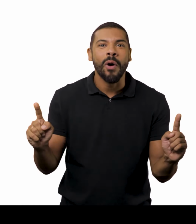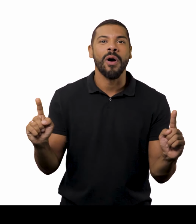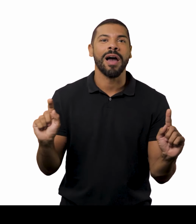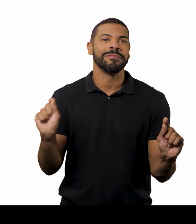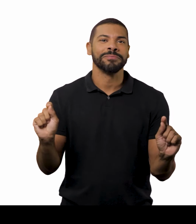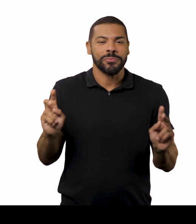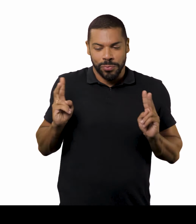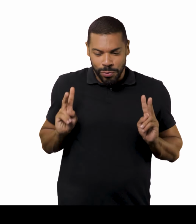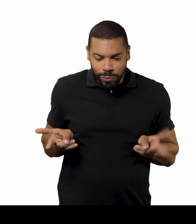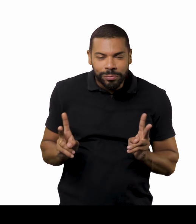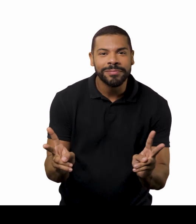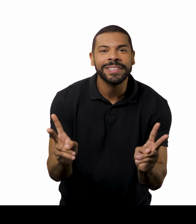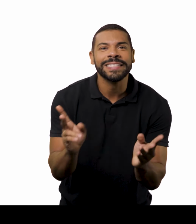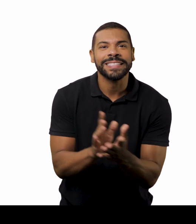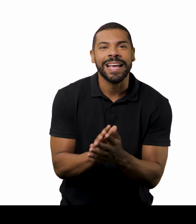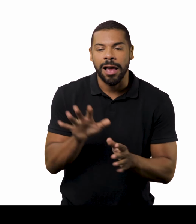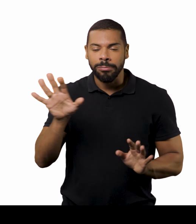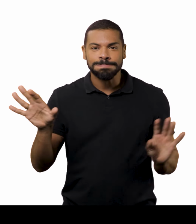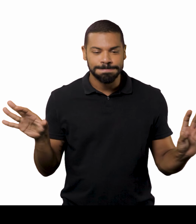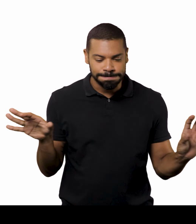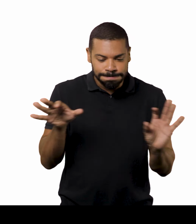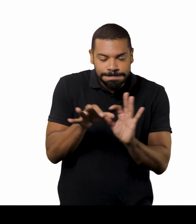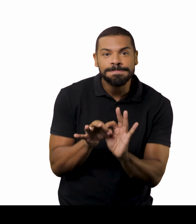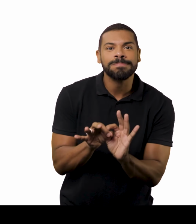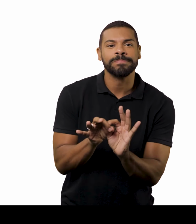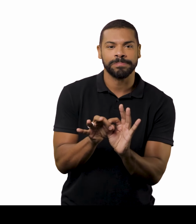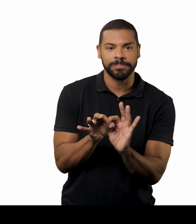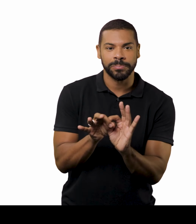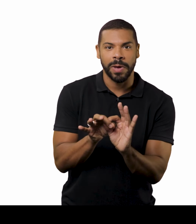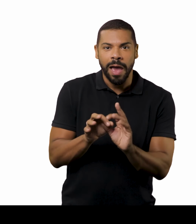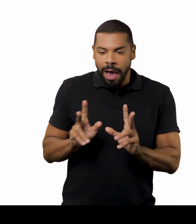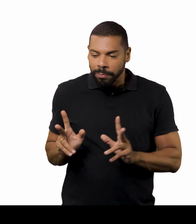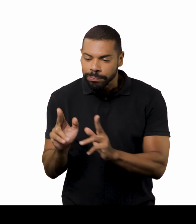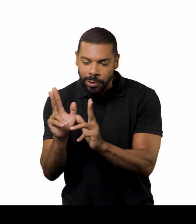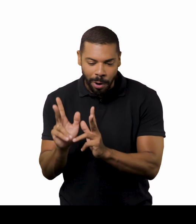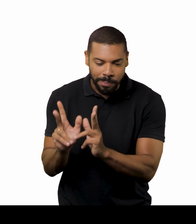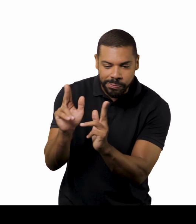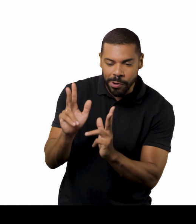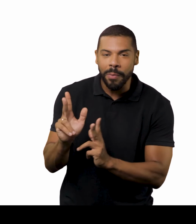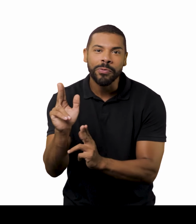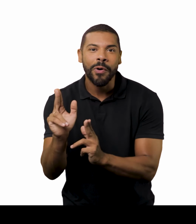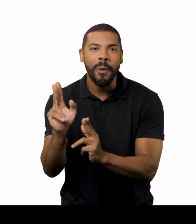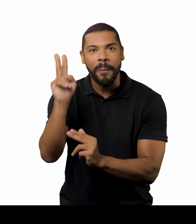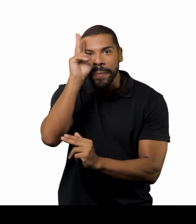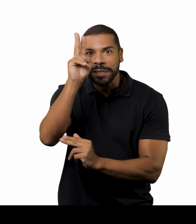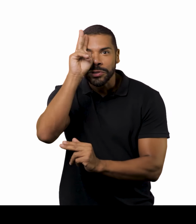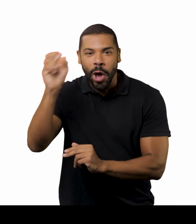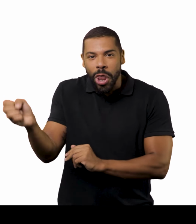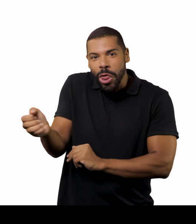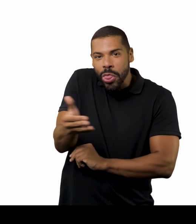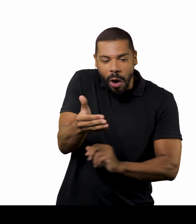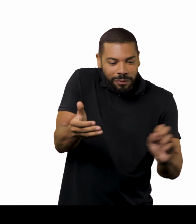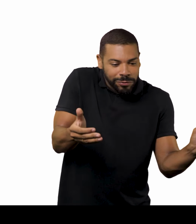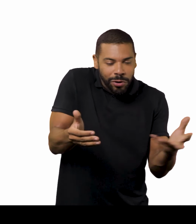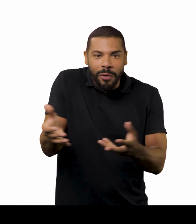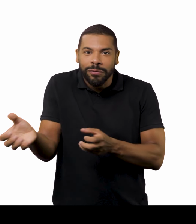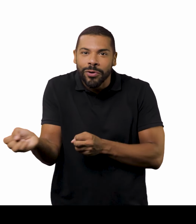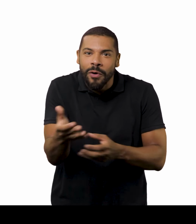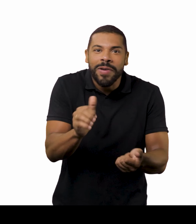Gustavo? E os dois têm essa coisa de juntar pedacinhos e criar uma outra